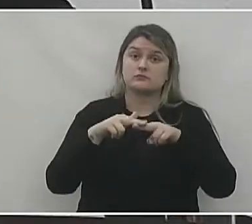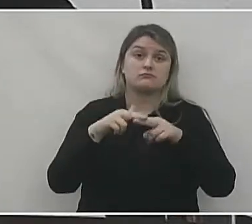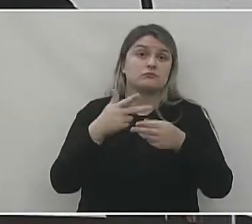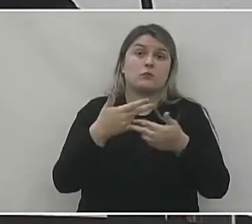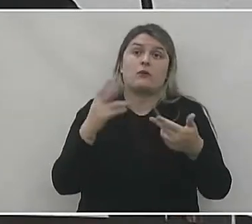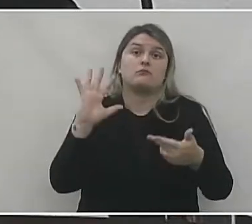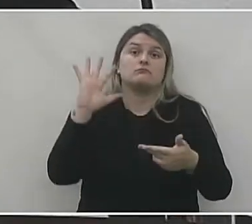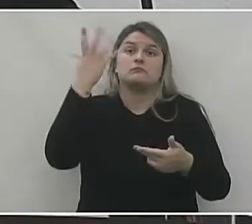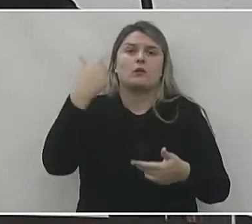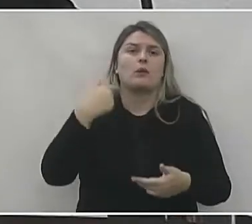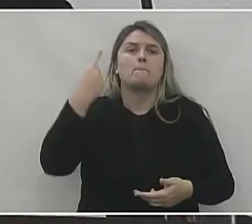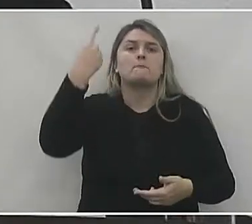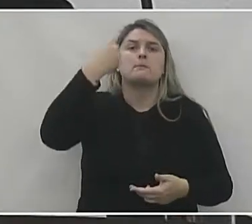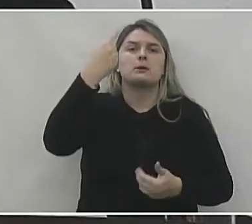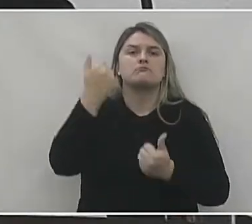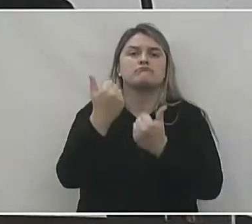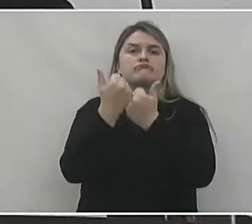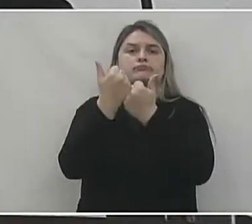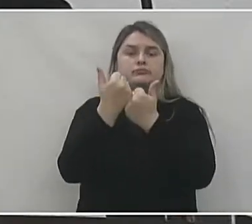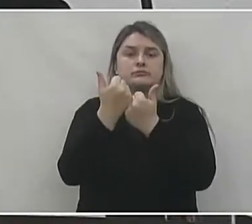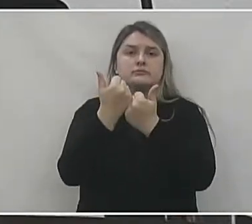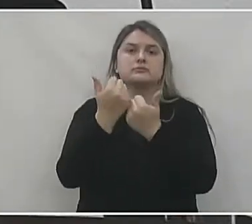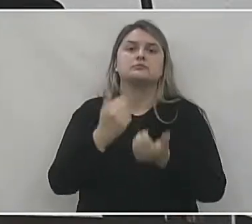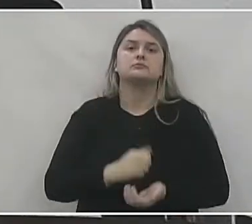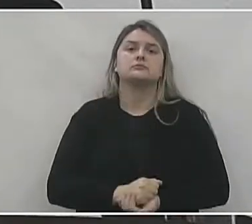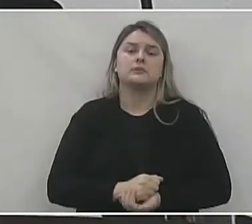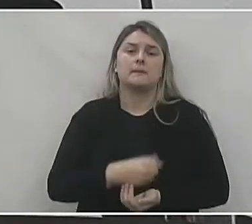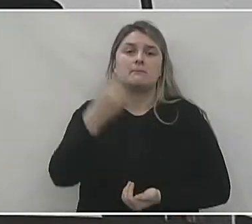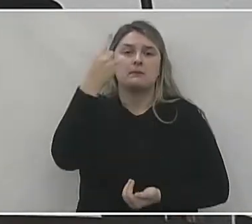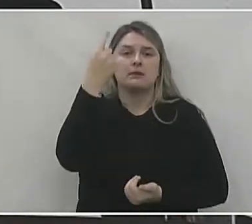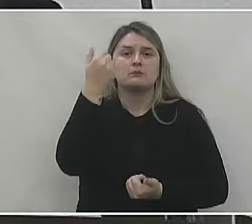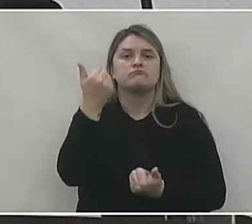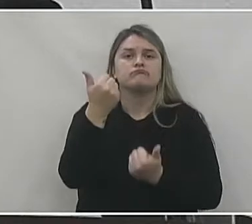acaso. Eu era o primeiro suplente.